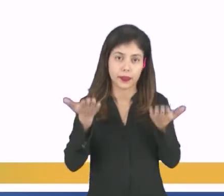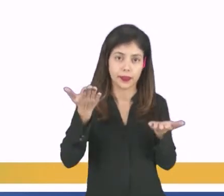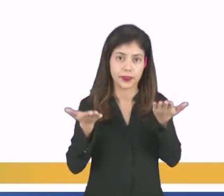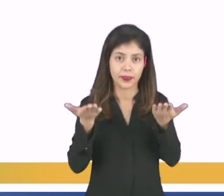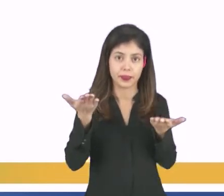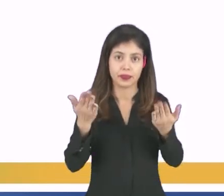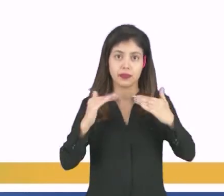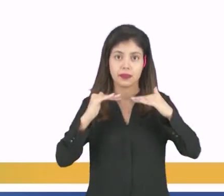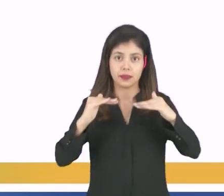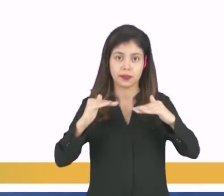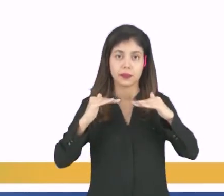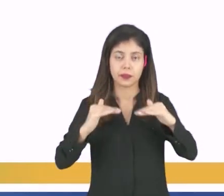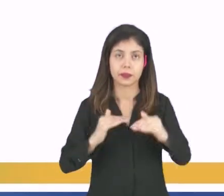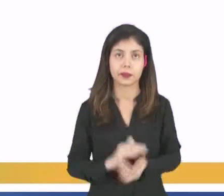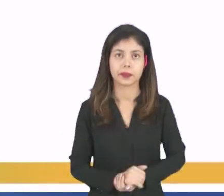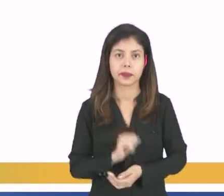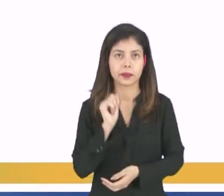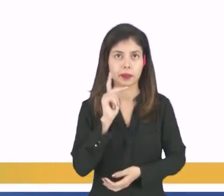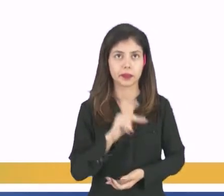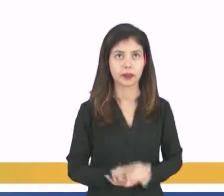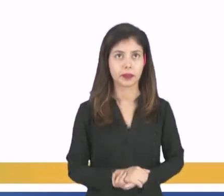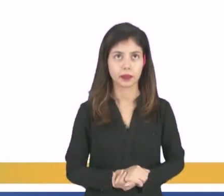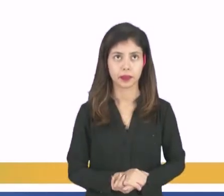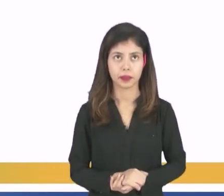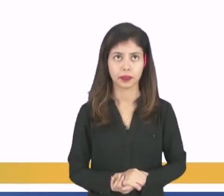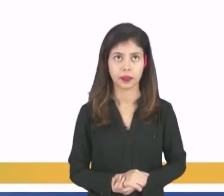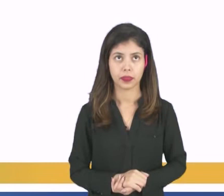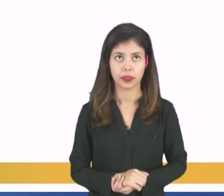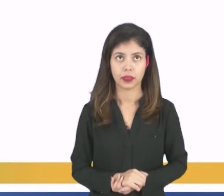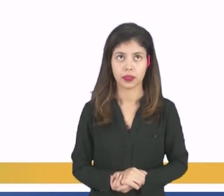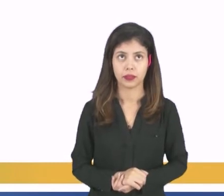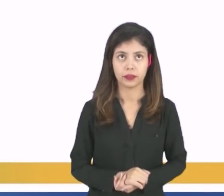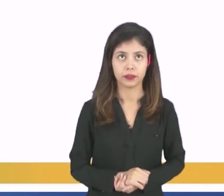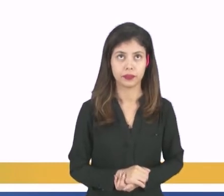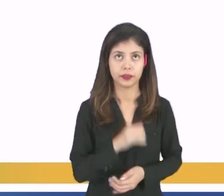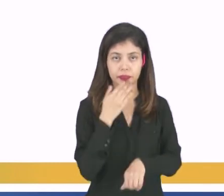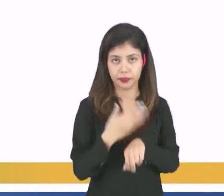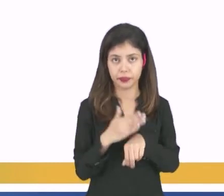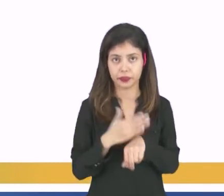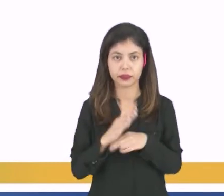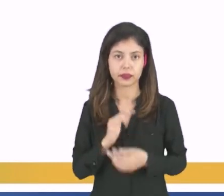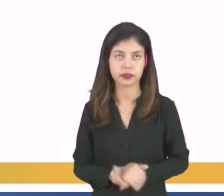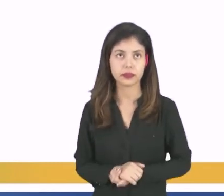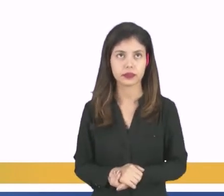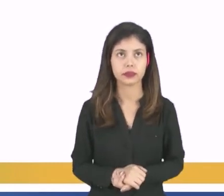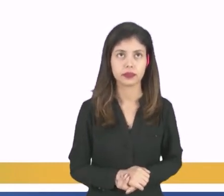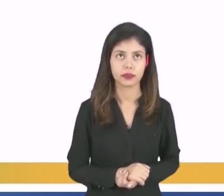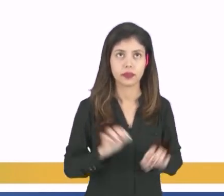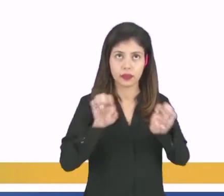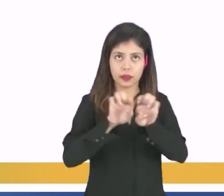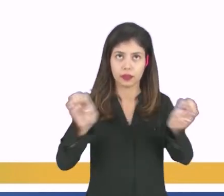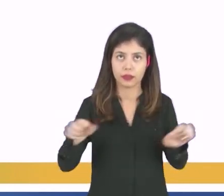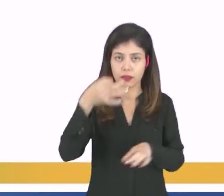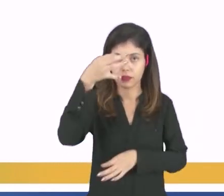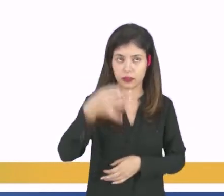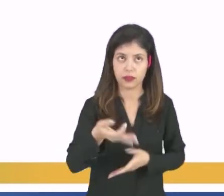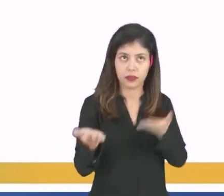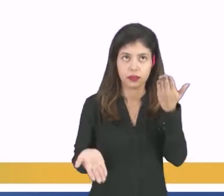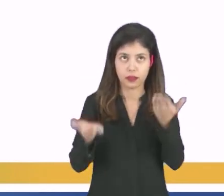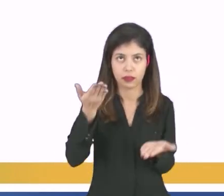está balanceada, ok? Vamos para o exercitando? A equação